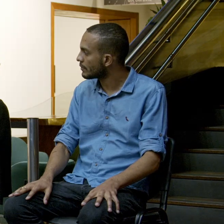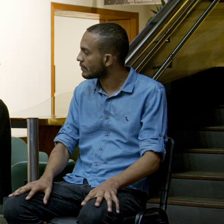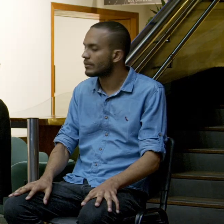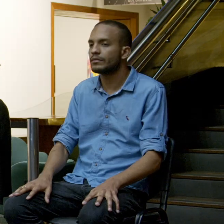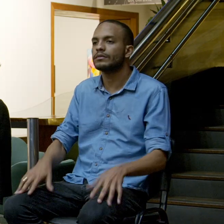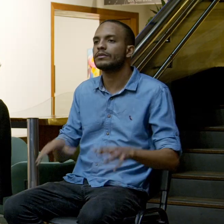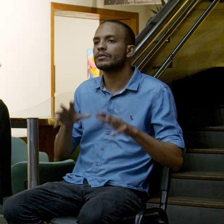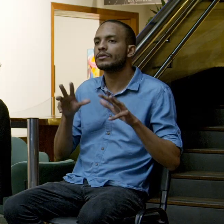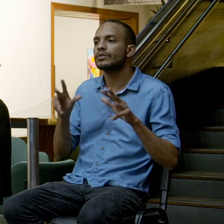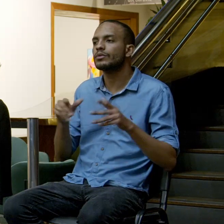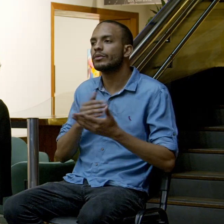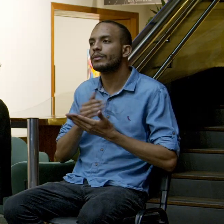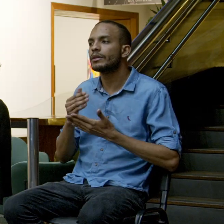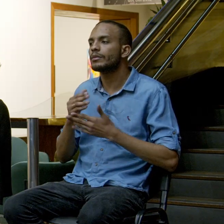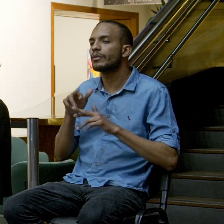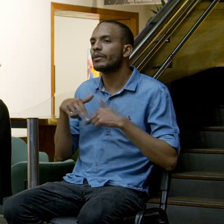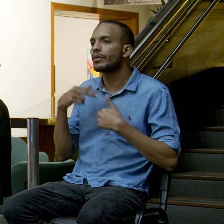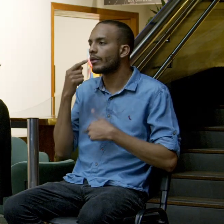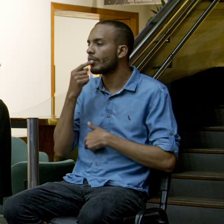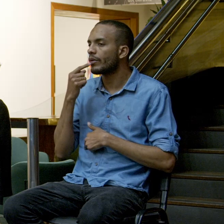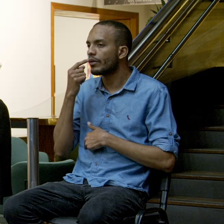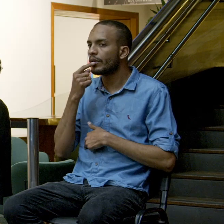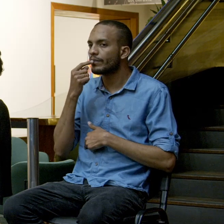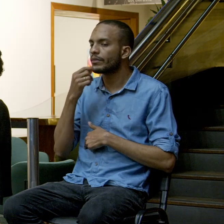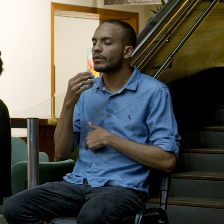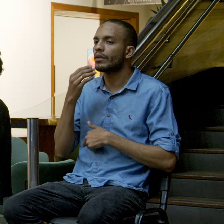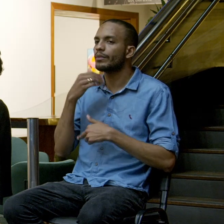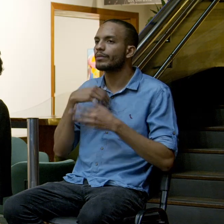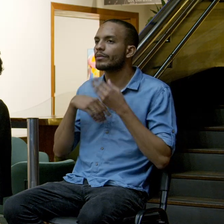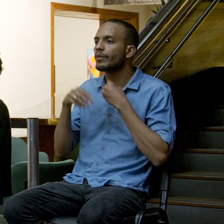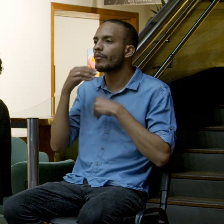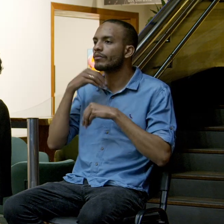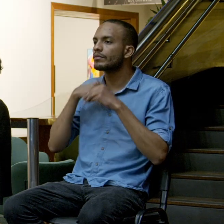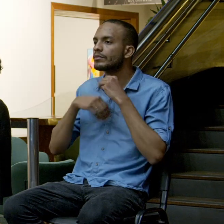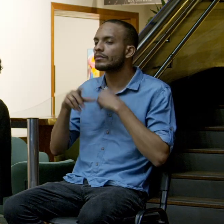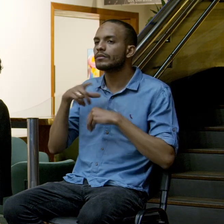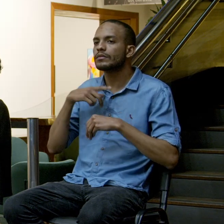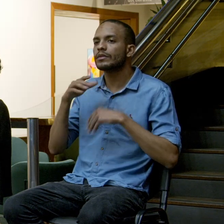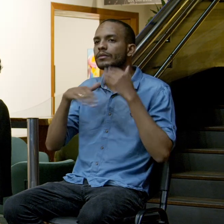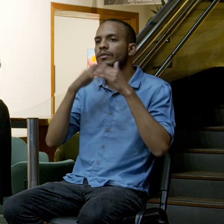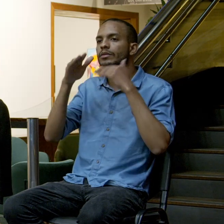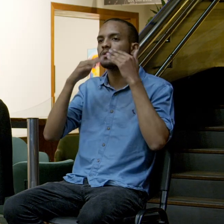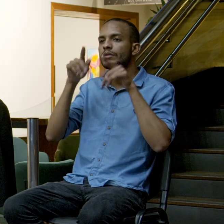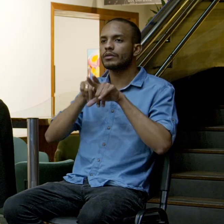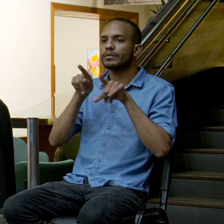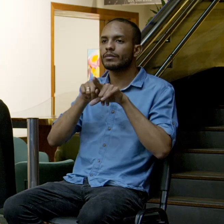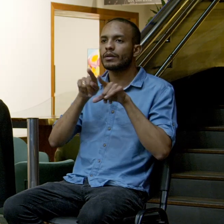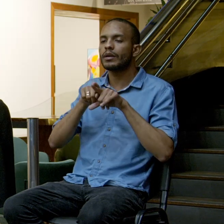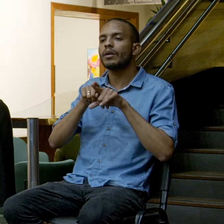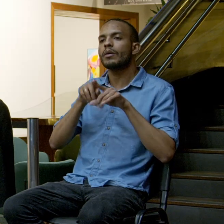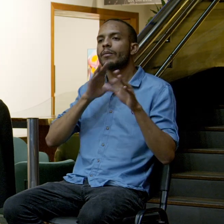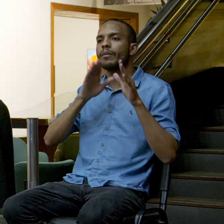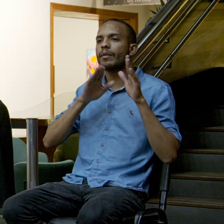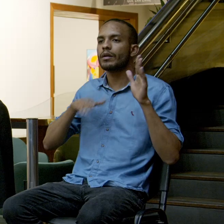Tudo começa pela boca. Hélio Oiticica, a Iva de Granado, promove um evento de protesto de invenção chamado Mitos Vadios,